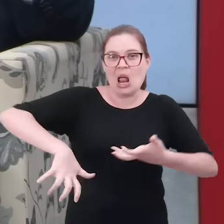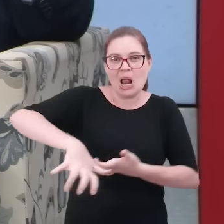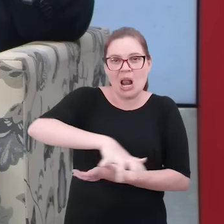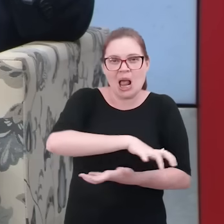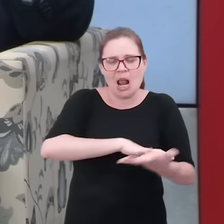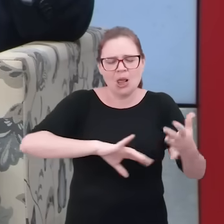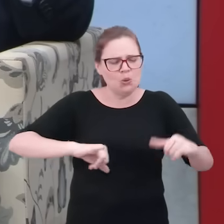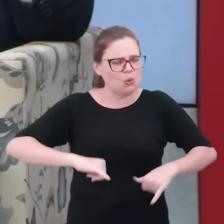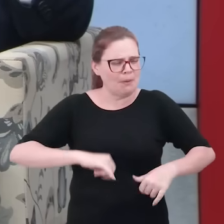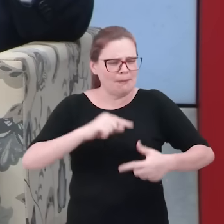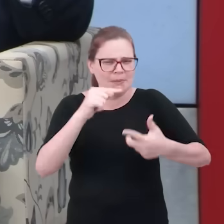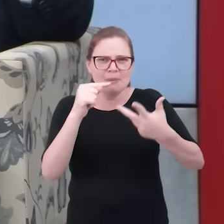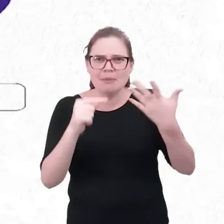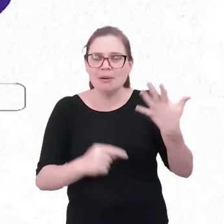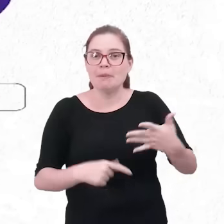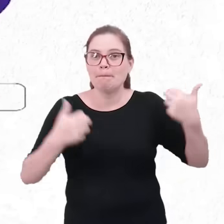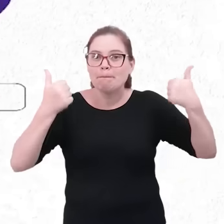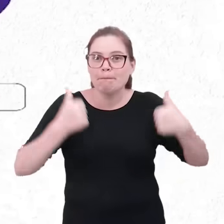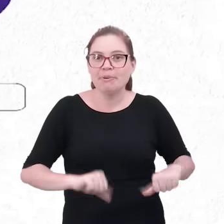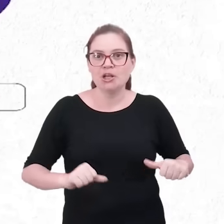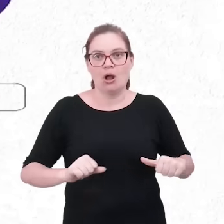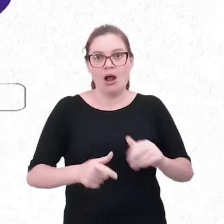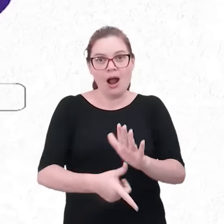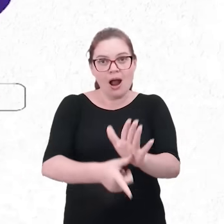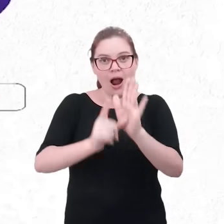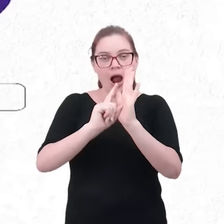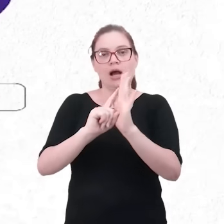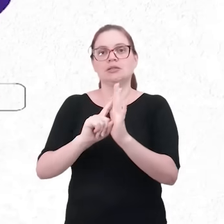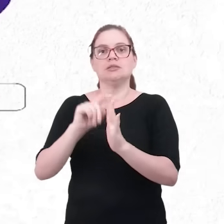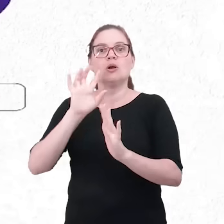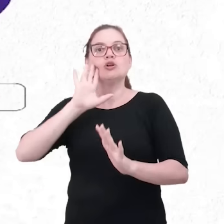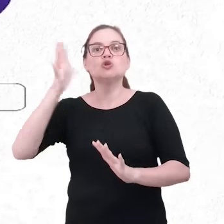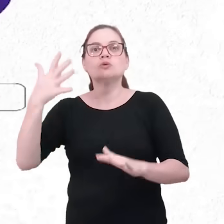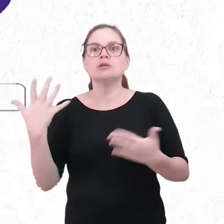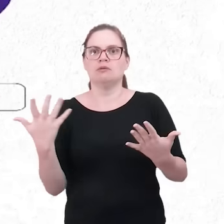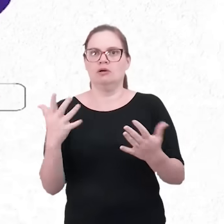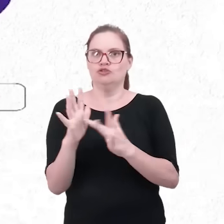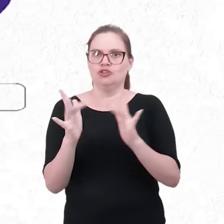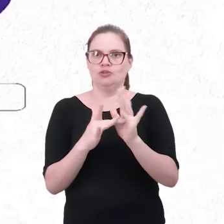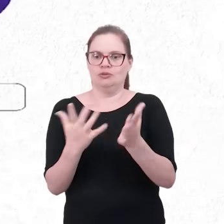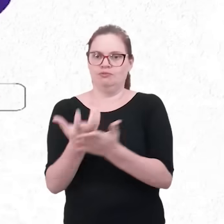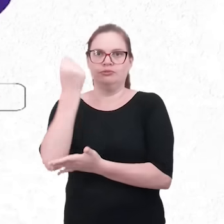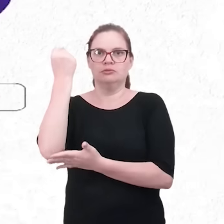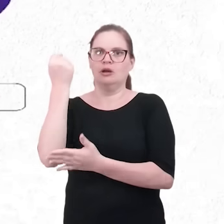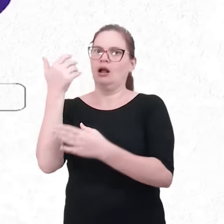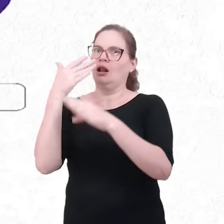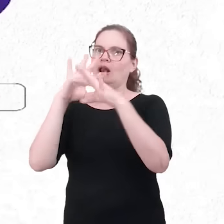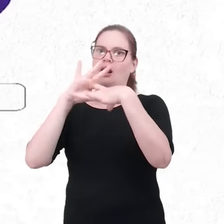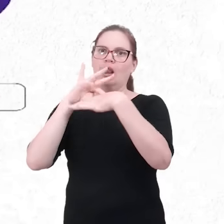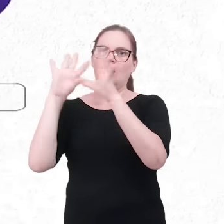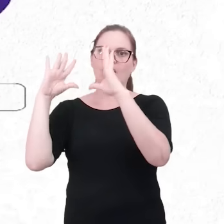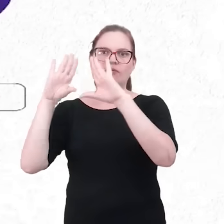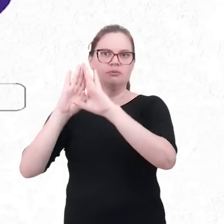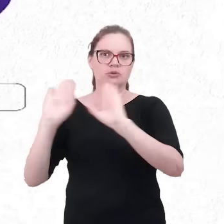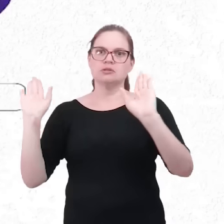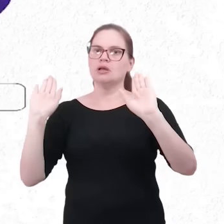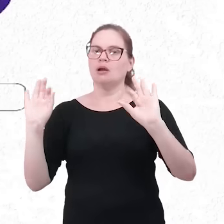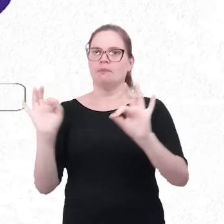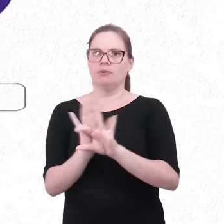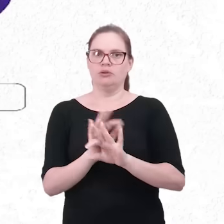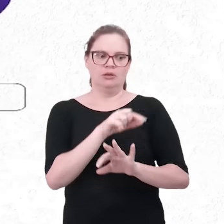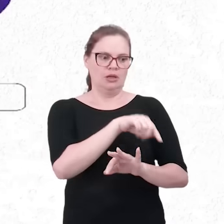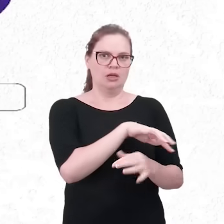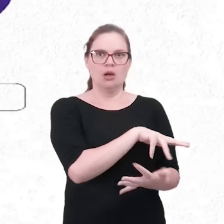que é a grande tribulação, o Senhor solução do Senhor para a igreja é tirá-la da terra, um evento imperceptível, o